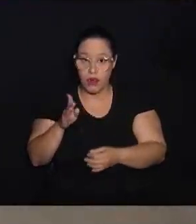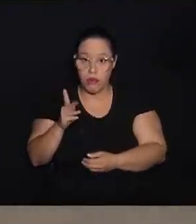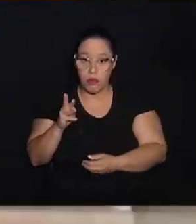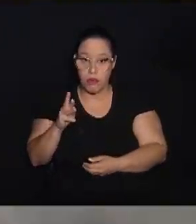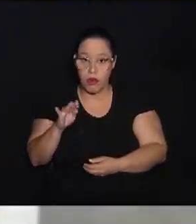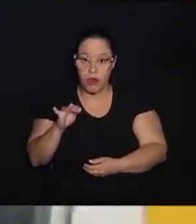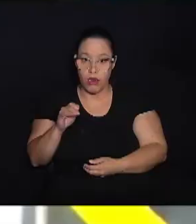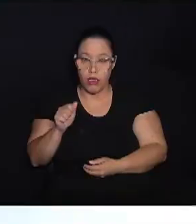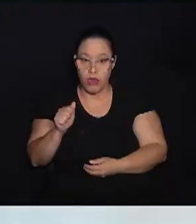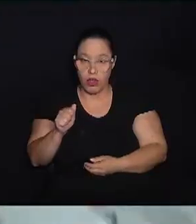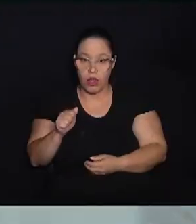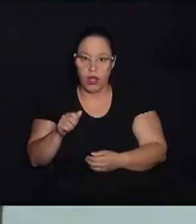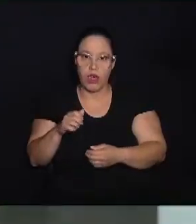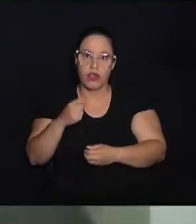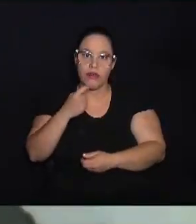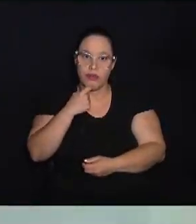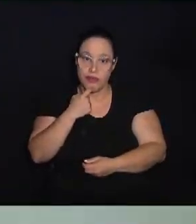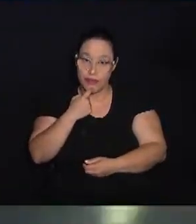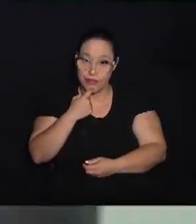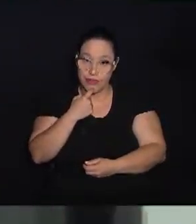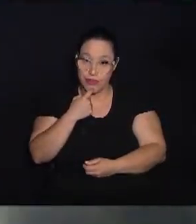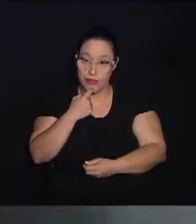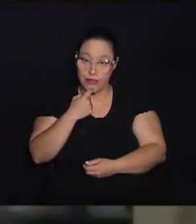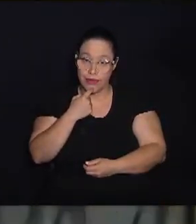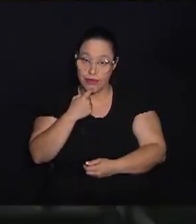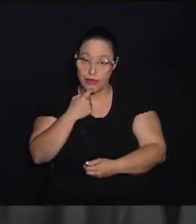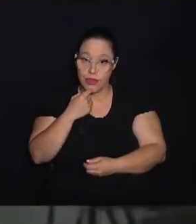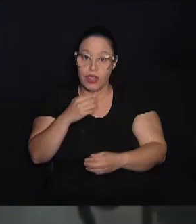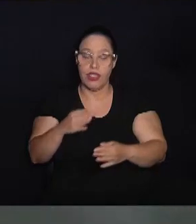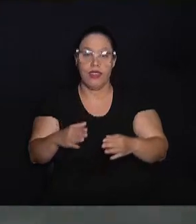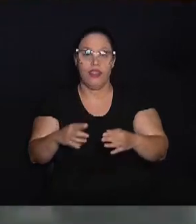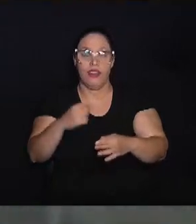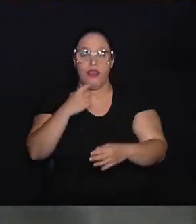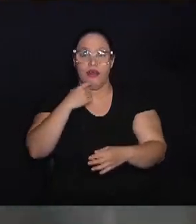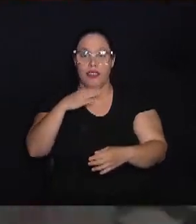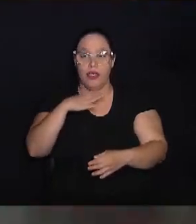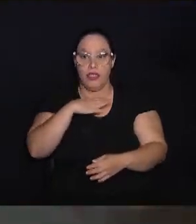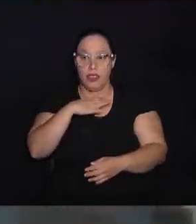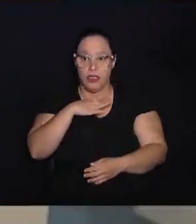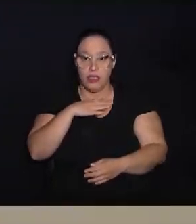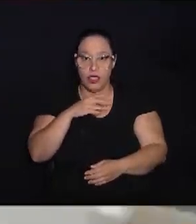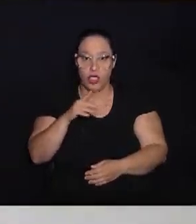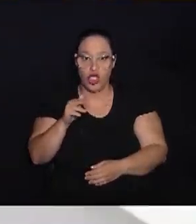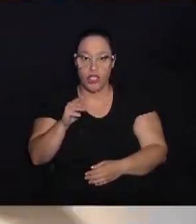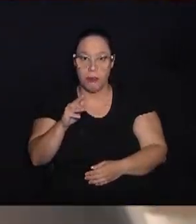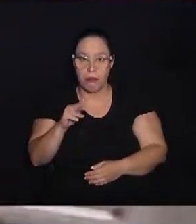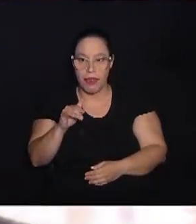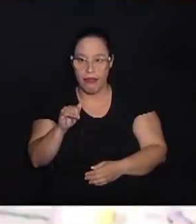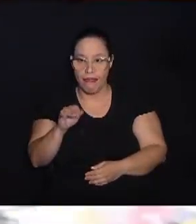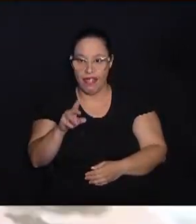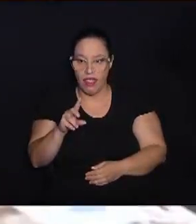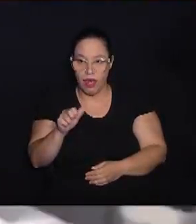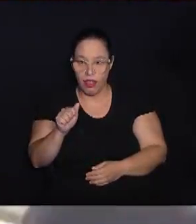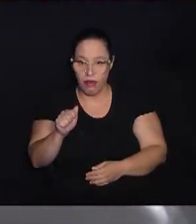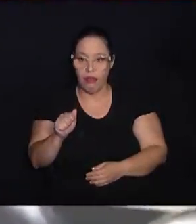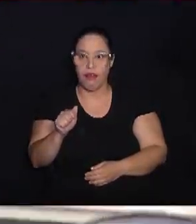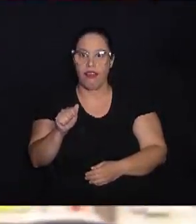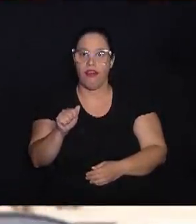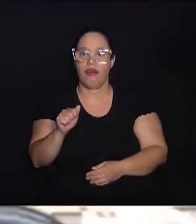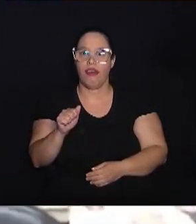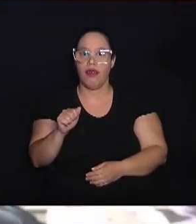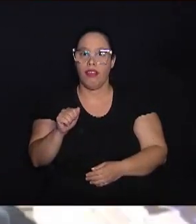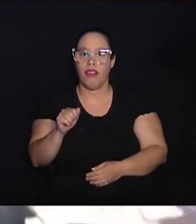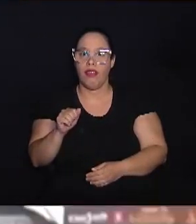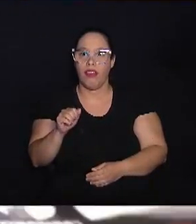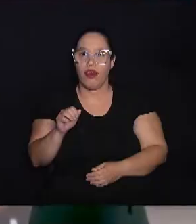aparecendo na tela agora que pouca gente sabe mas Campinas Lá na biblioteca tem uma Gibiteca maravilhosa pode ir lá ler o que quiser de graça